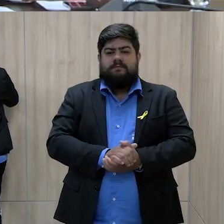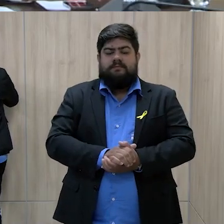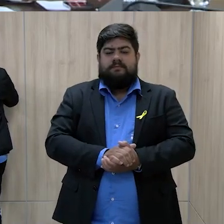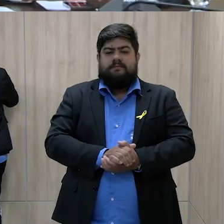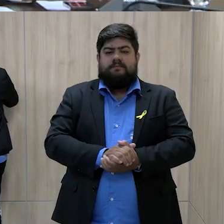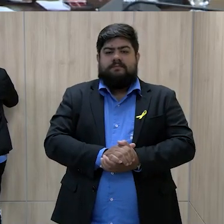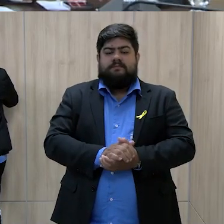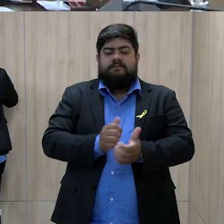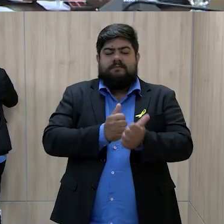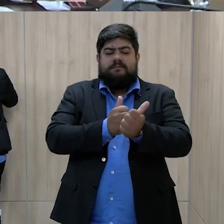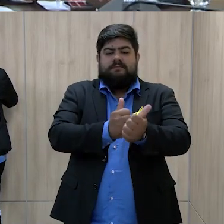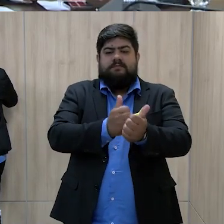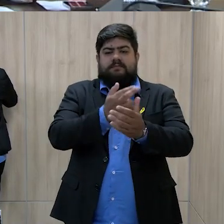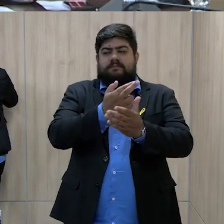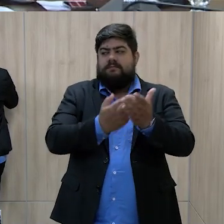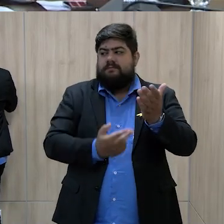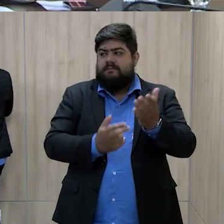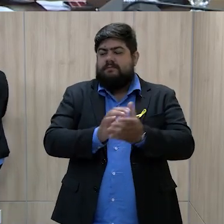Torres